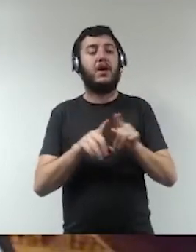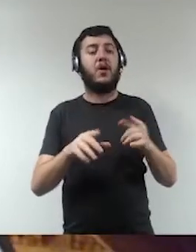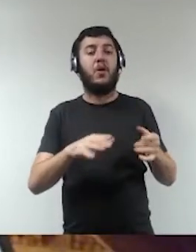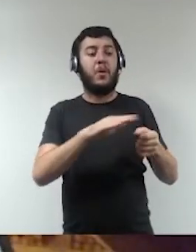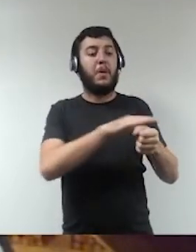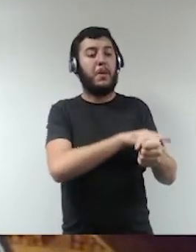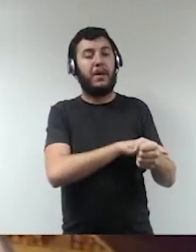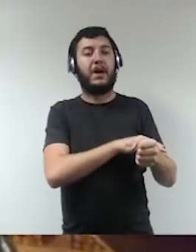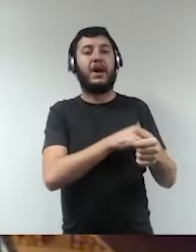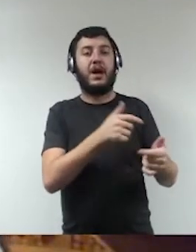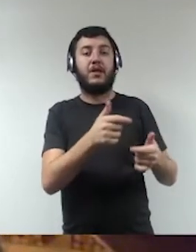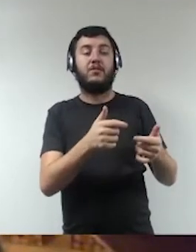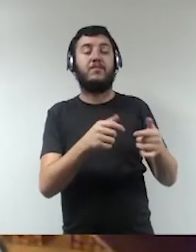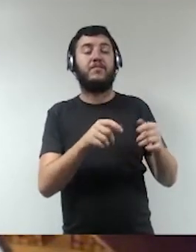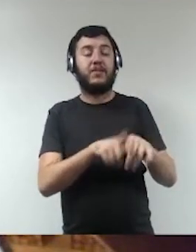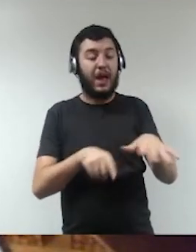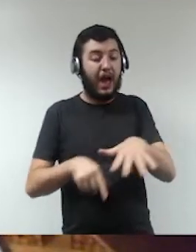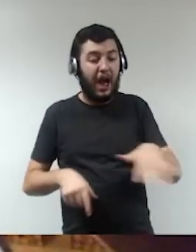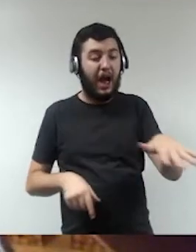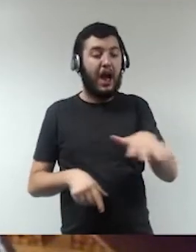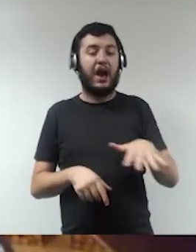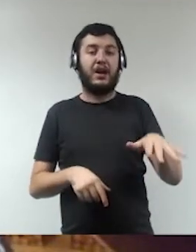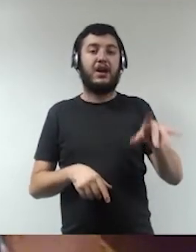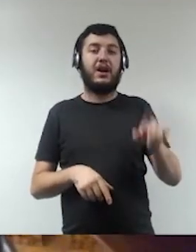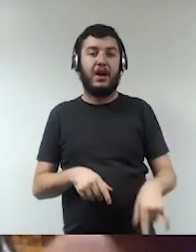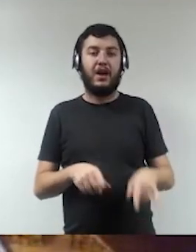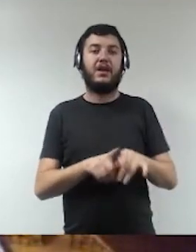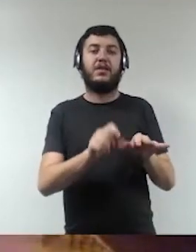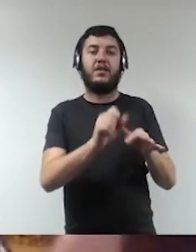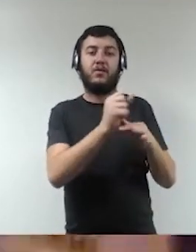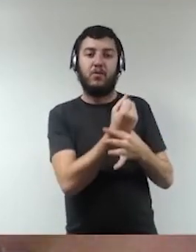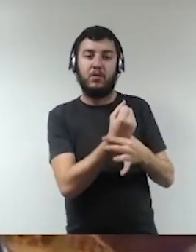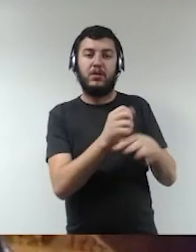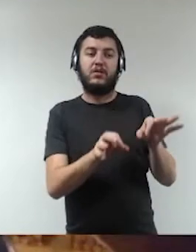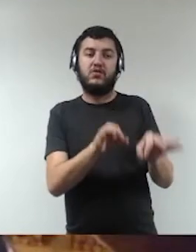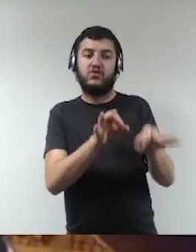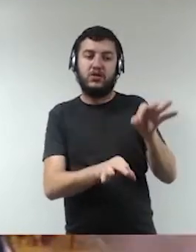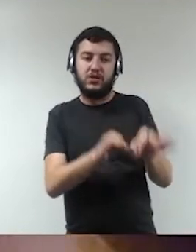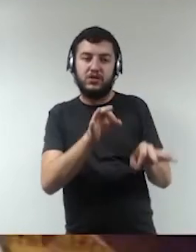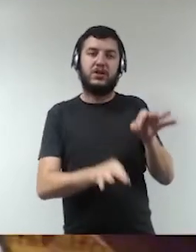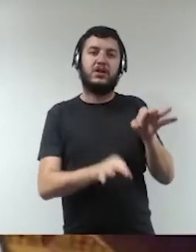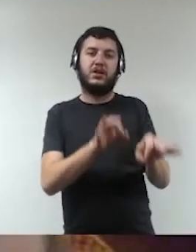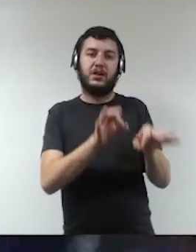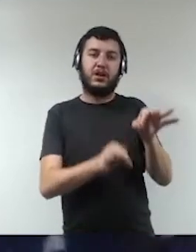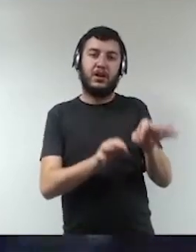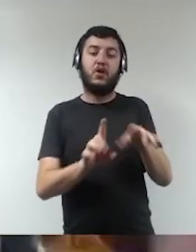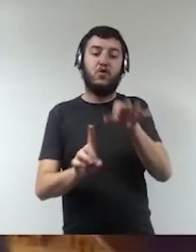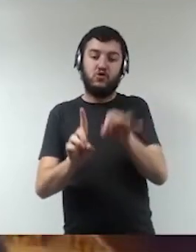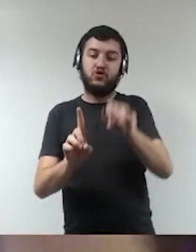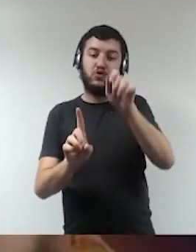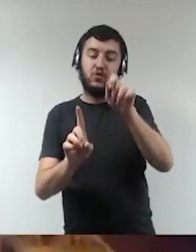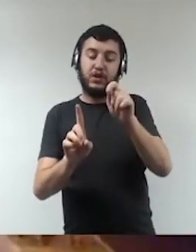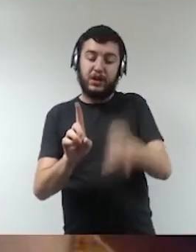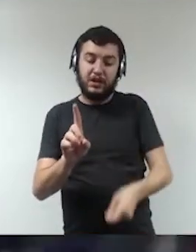segurança jurídica que ele proporciona ou não. Eu sempre falo, né, o investidor, o professor André, a professora Samantha, se